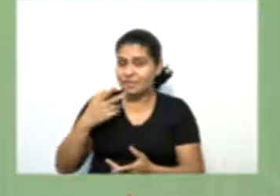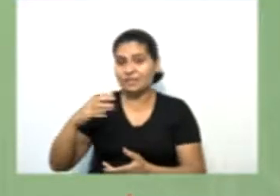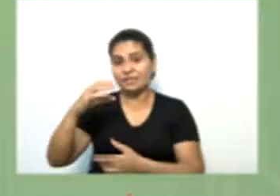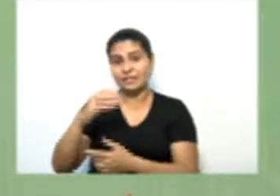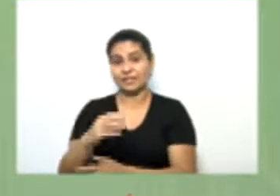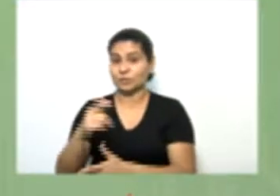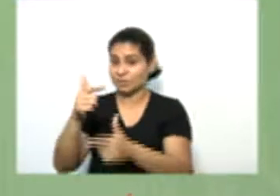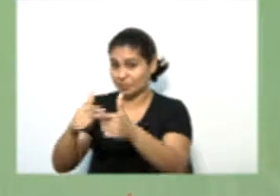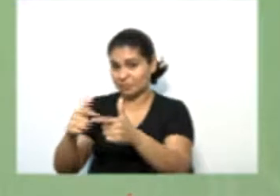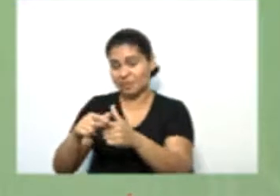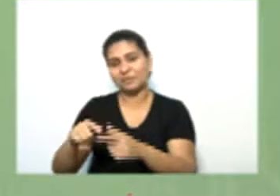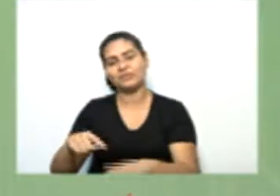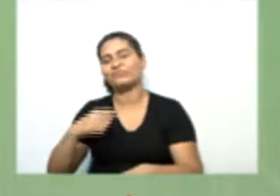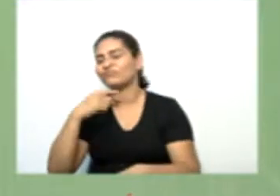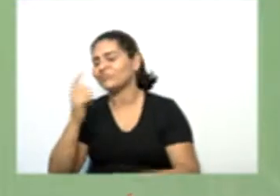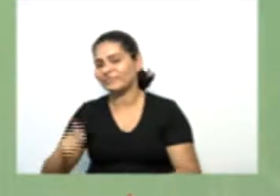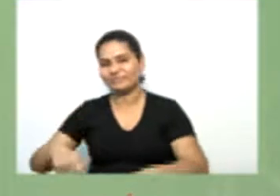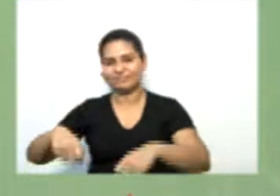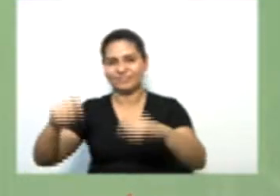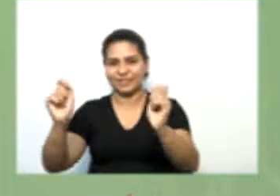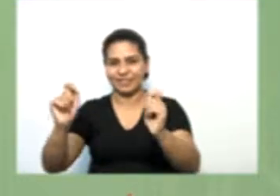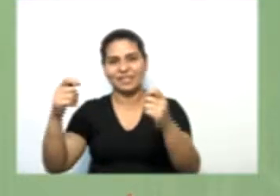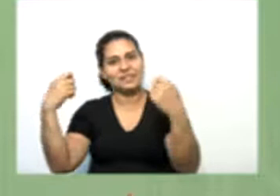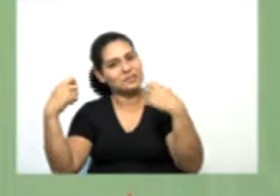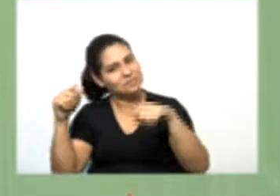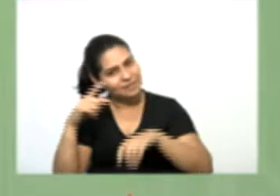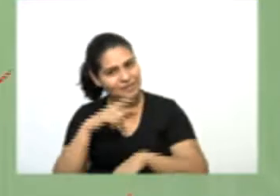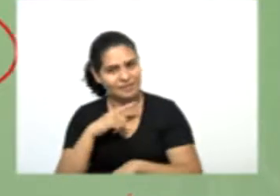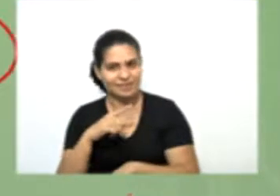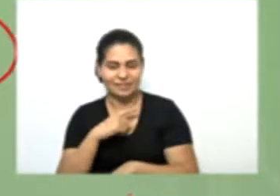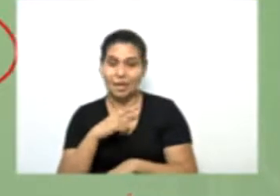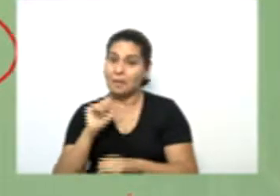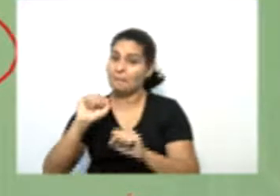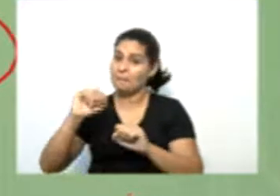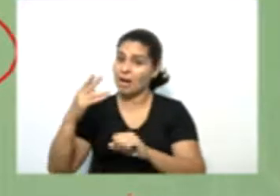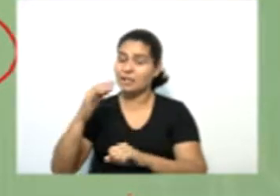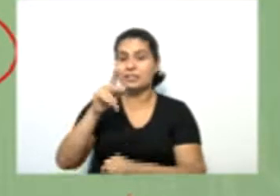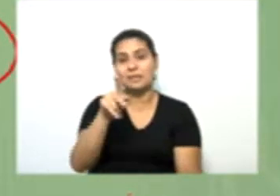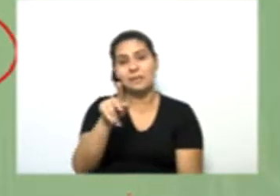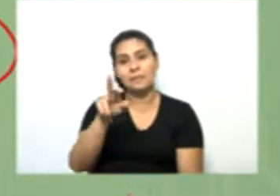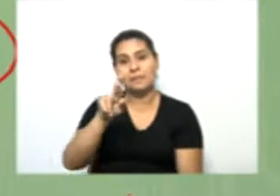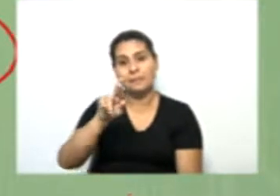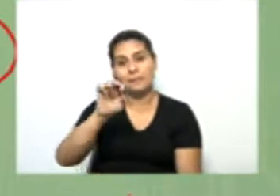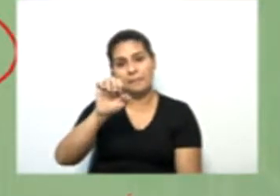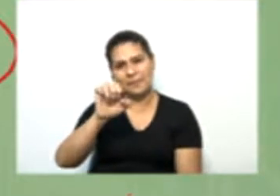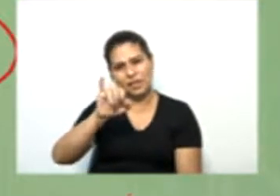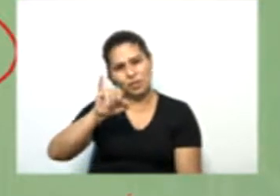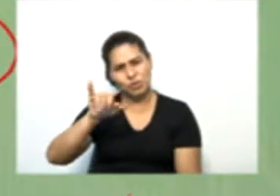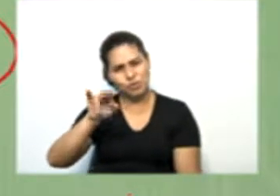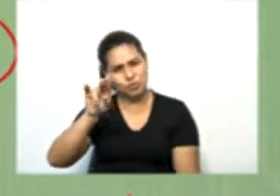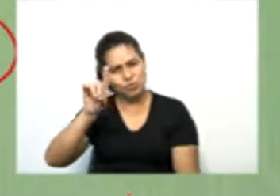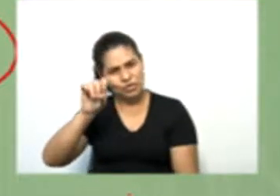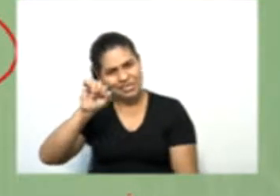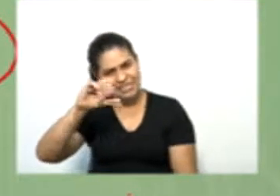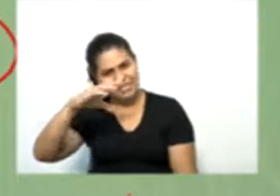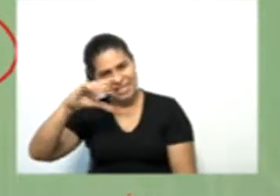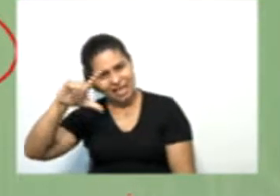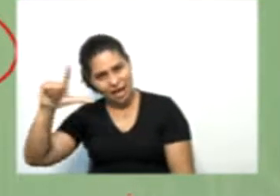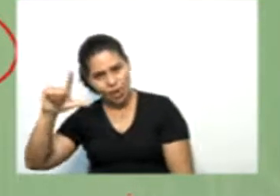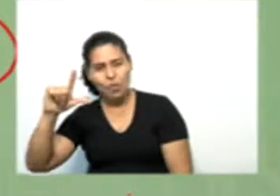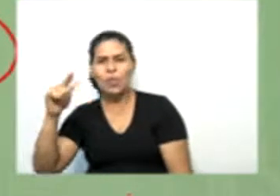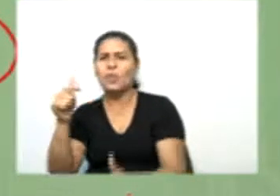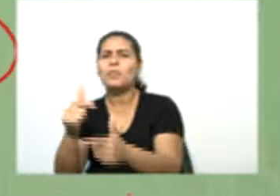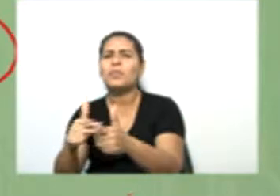conflito é inevitável, não necessariamente prejudicial. Não sou eu que falei, hein? Foi esse cara aqui,